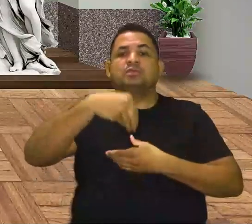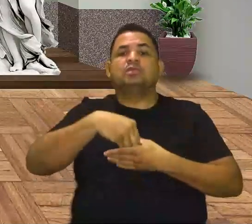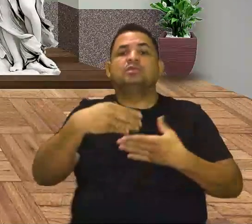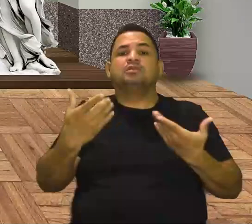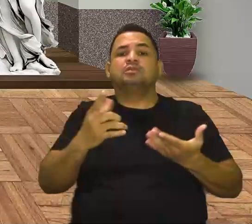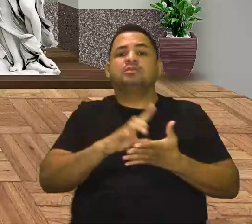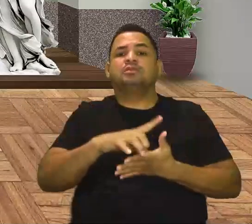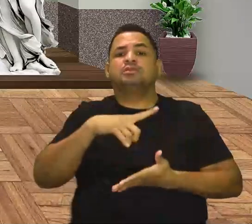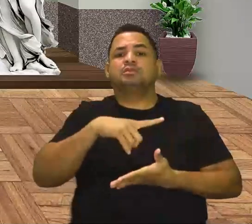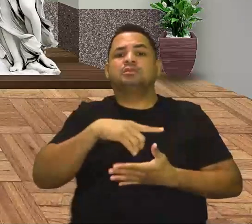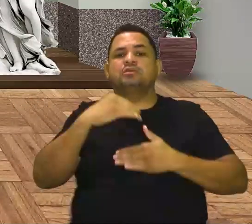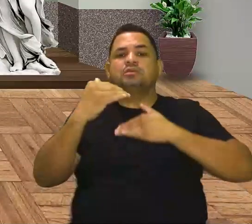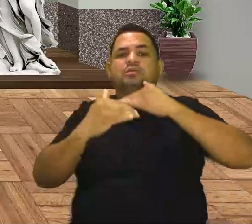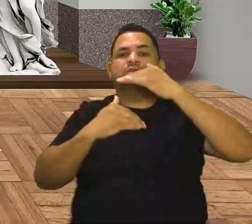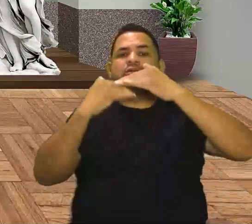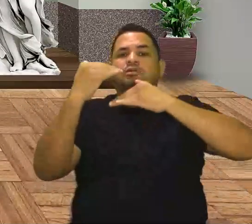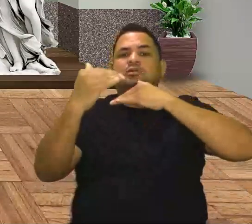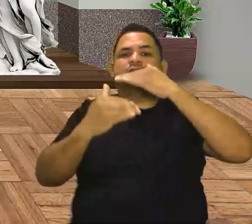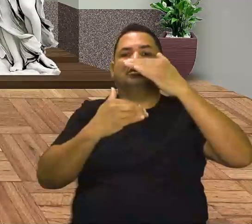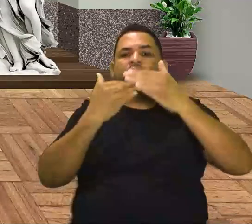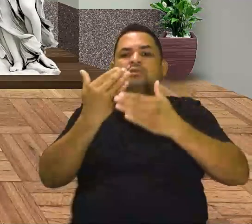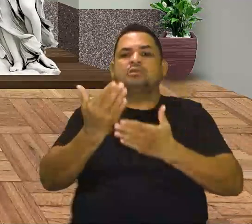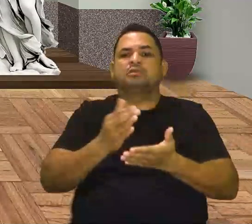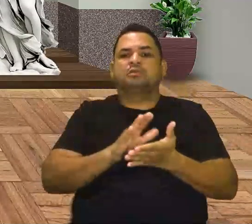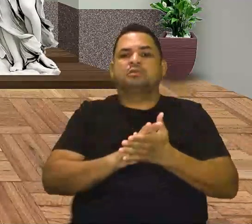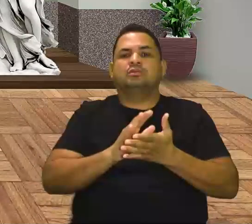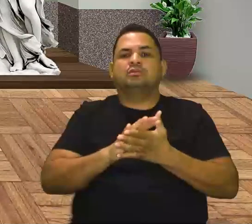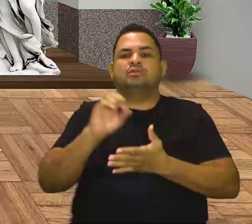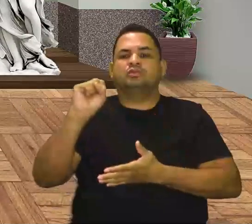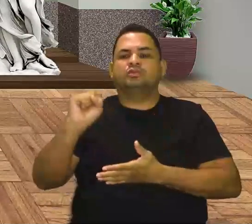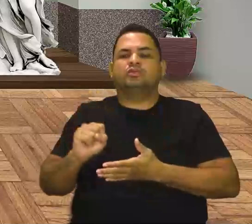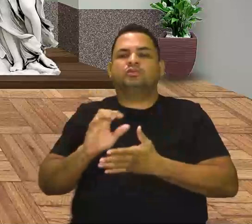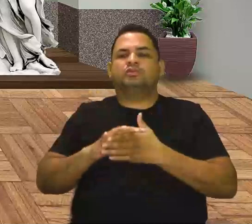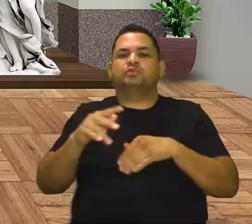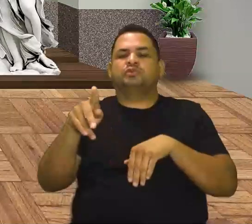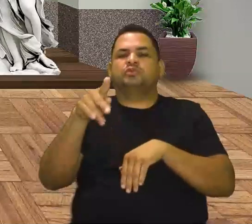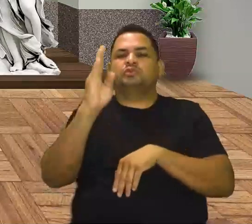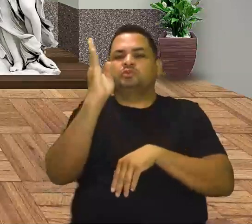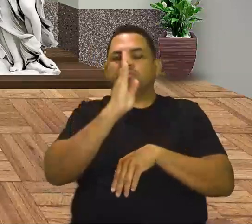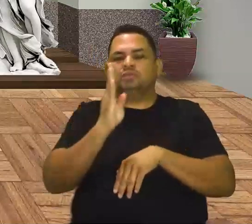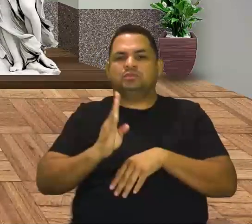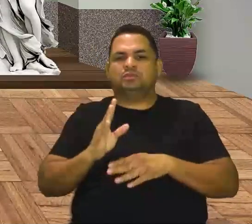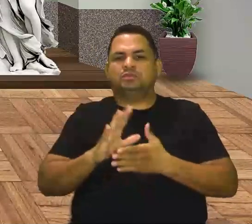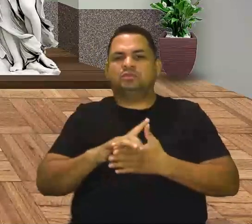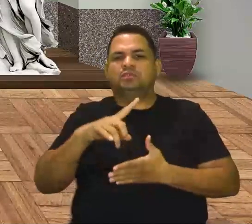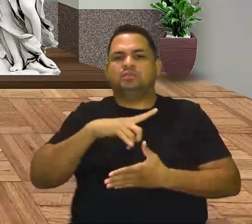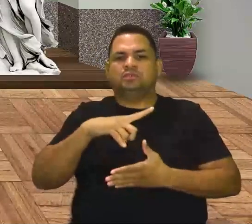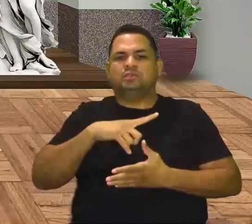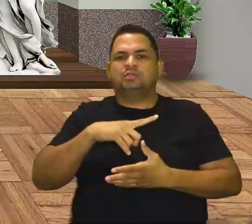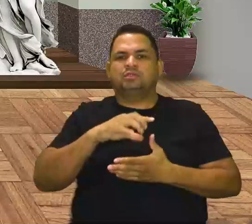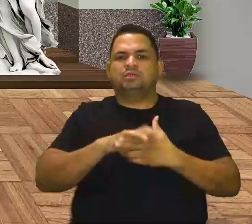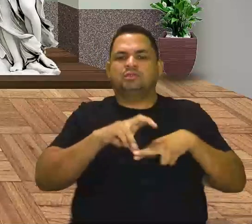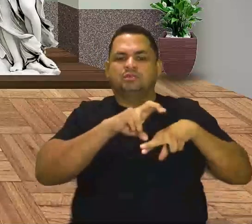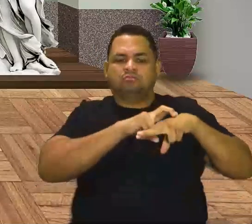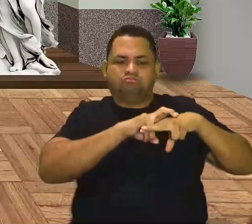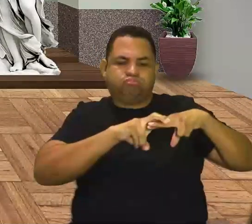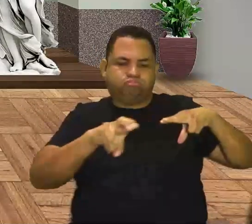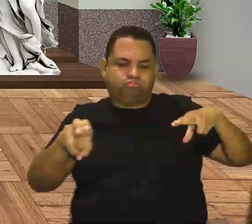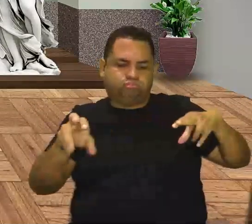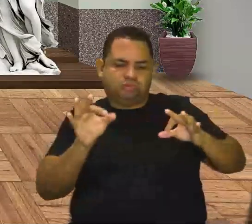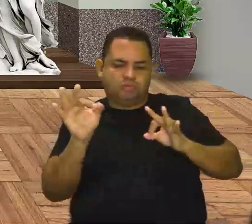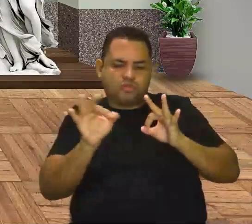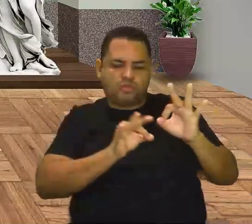Industrial, nós temos o desenvolvimento, a tentativa de desenvolvimento do sul do país. Então, nós temos aí as estradas de ferro